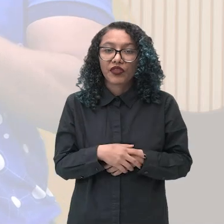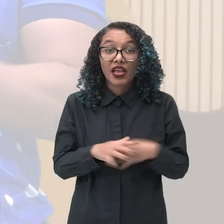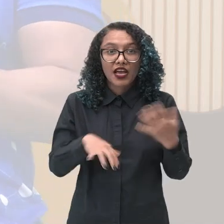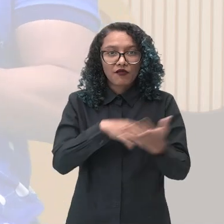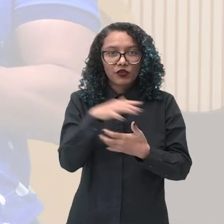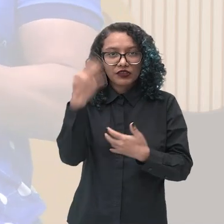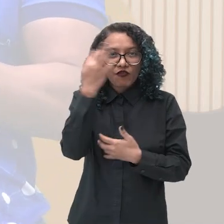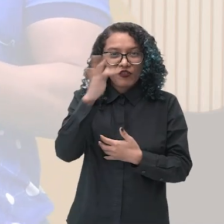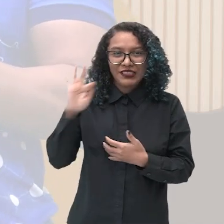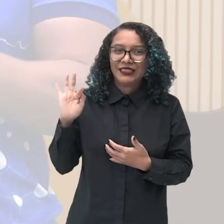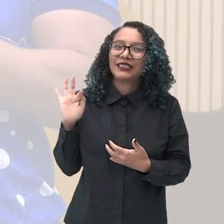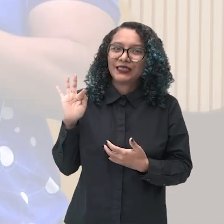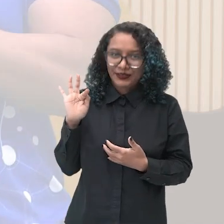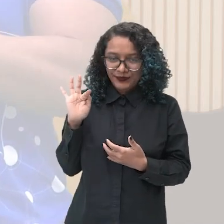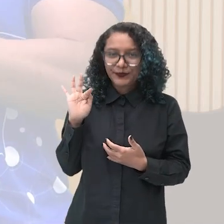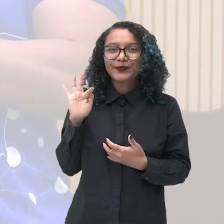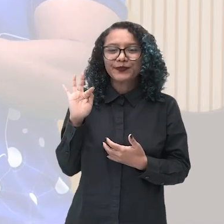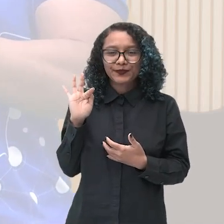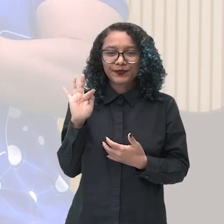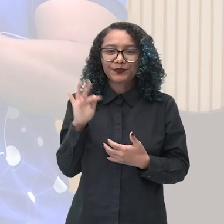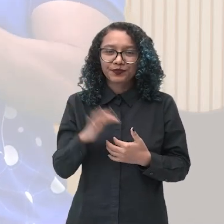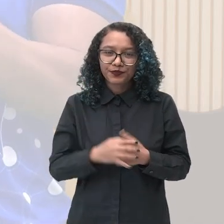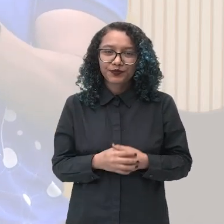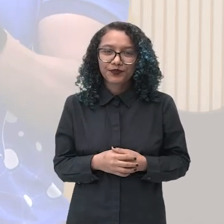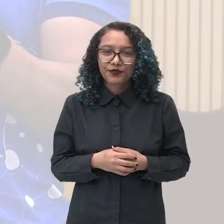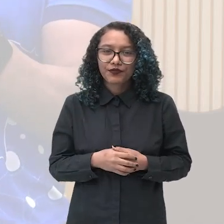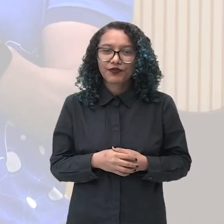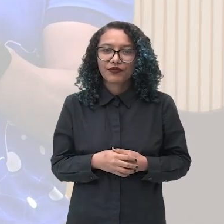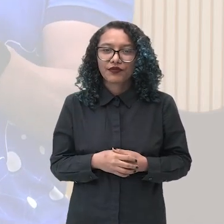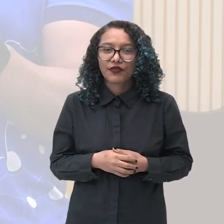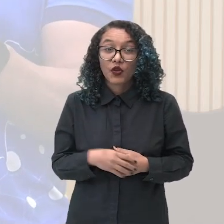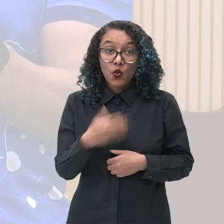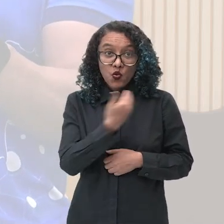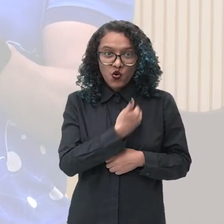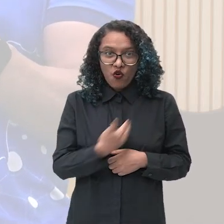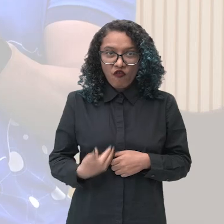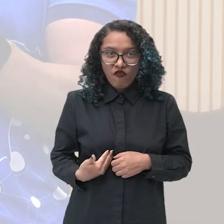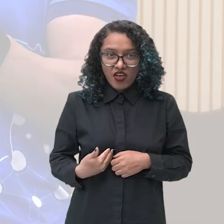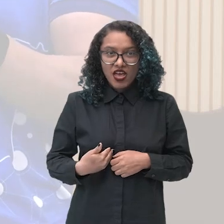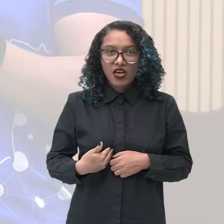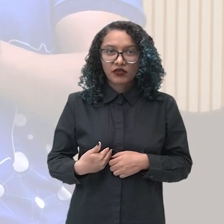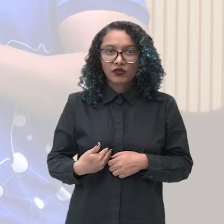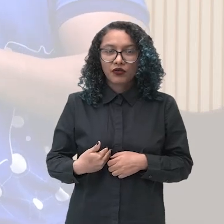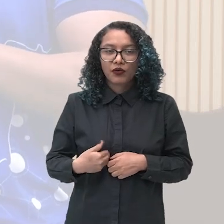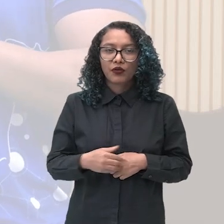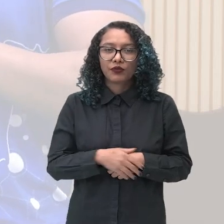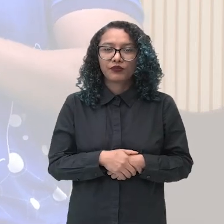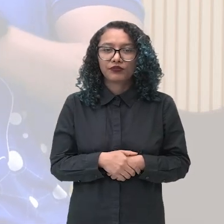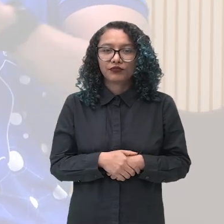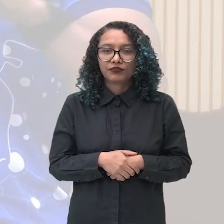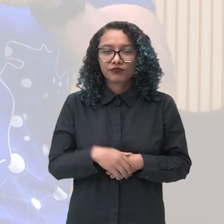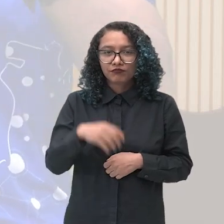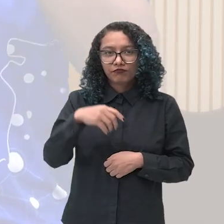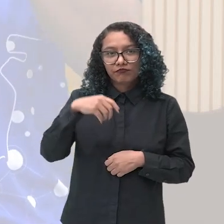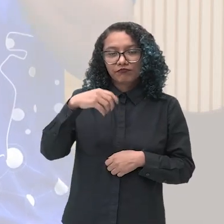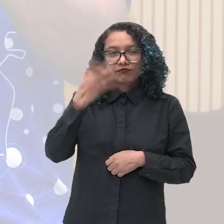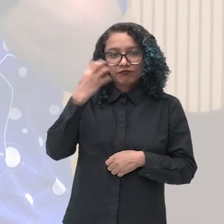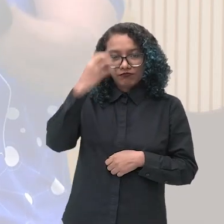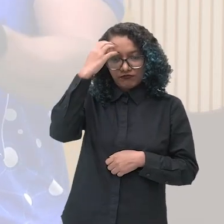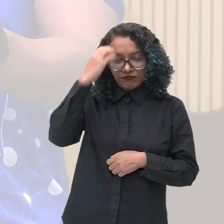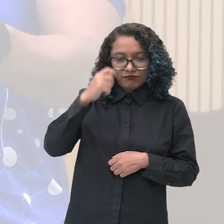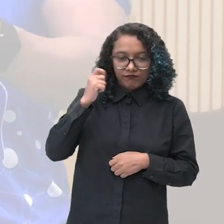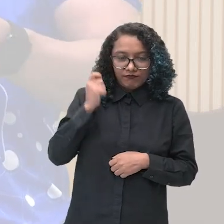Revolução Francesa. A Revolução Francesa derrubou um Estado absolutista, tá certo? E encaminhou a França para uma